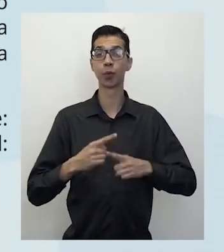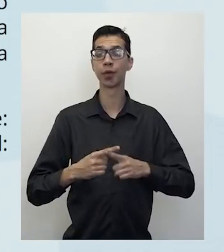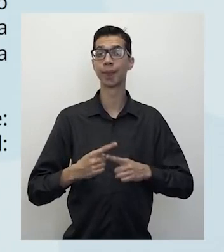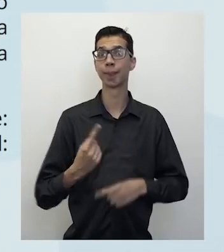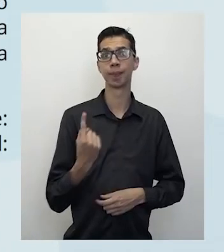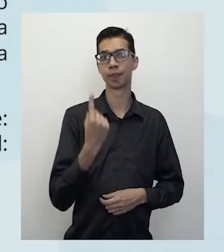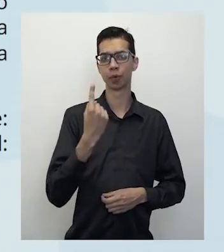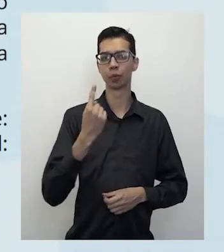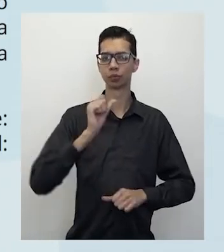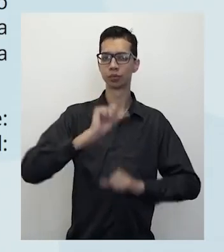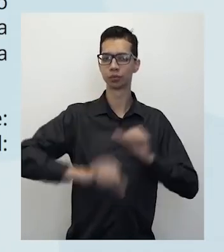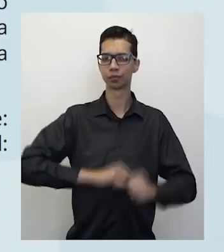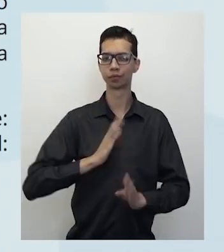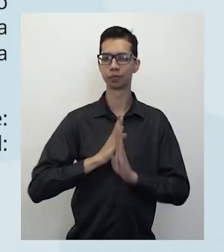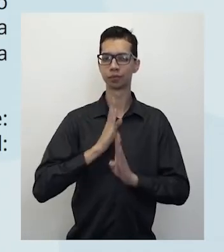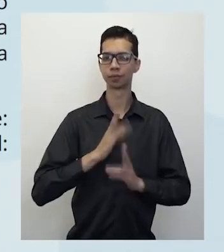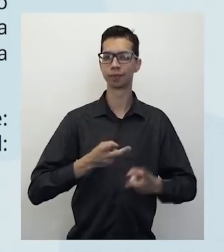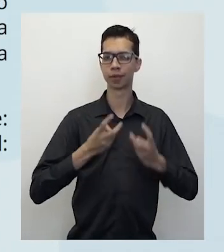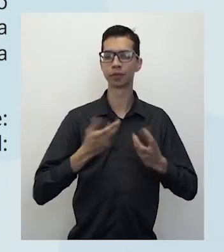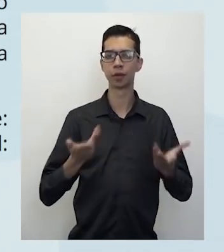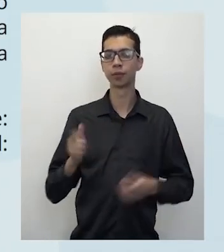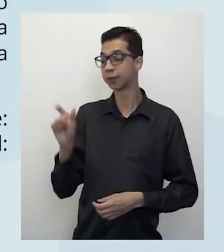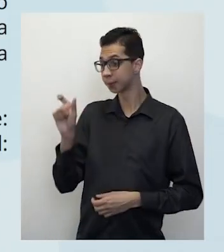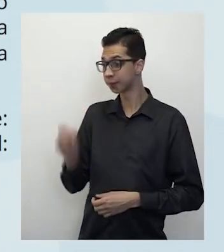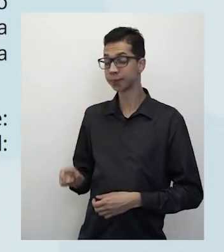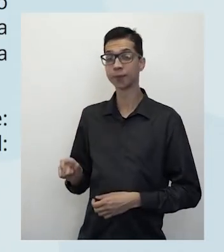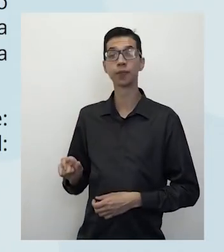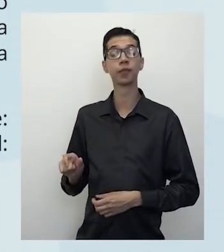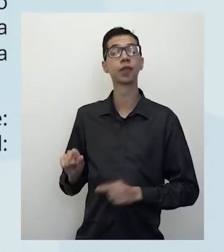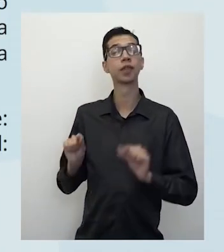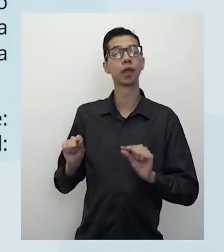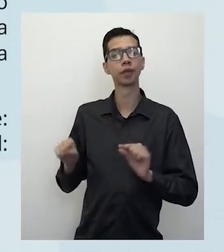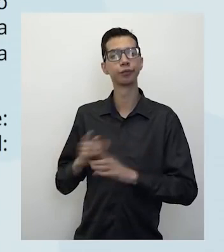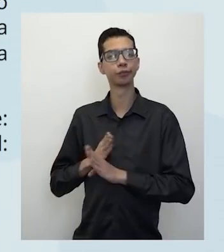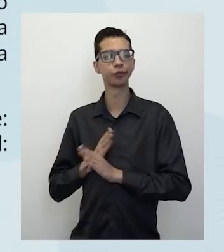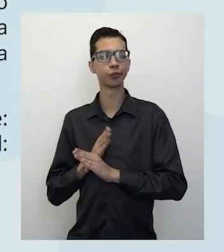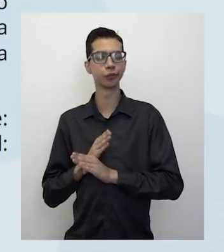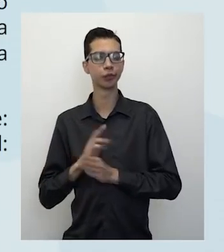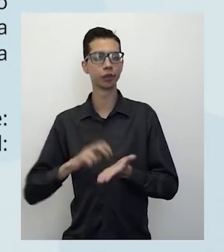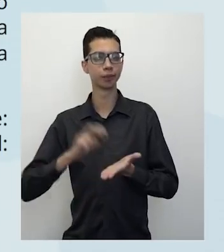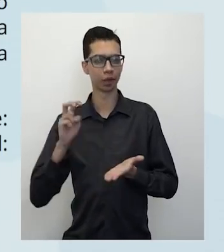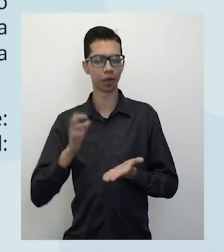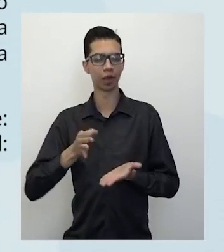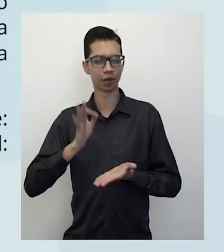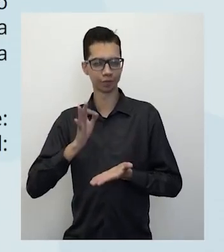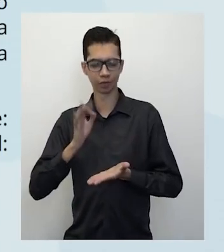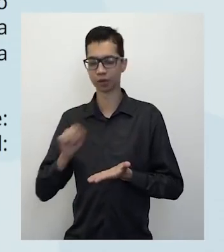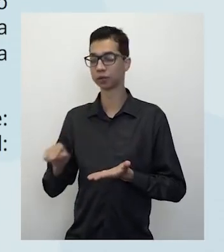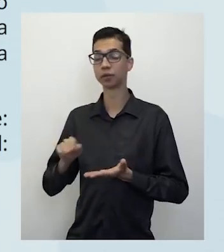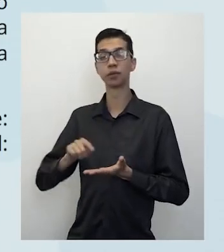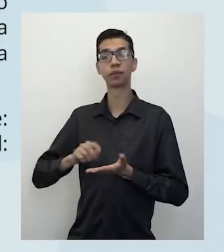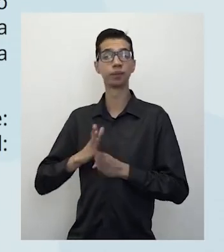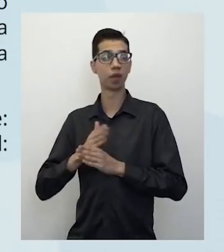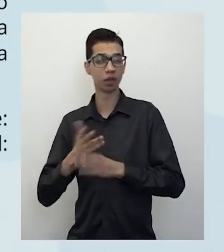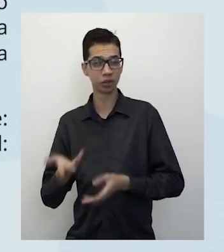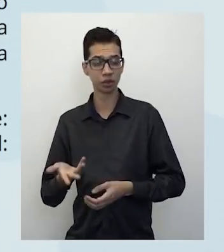mudança. O pai perdido, já perdido no café da manhã. Chegou o momento de mostrar sua contrariedade. O leite